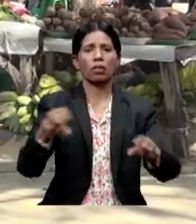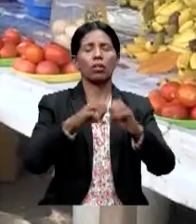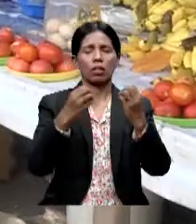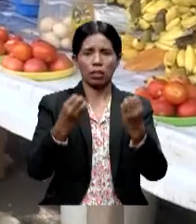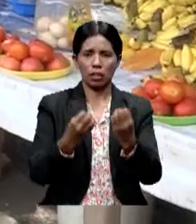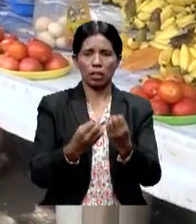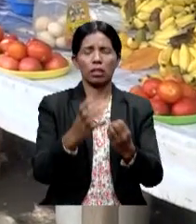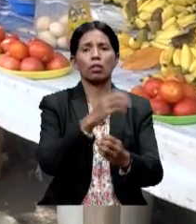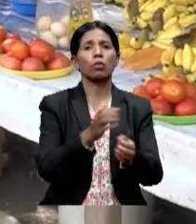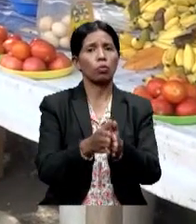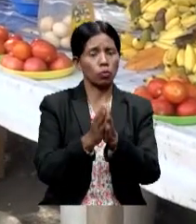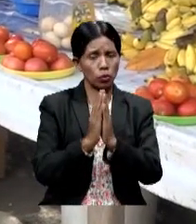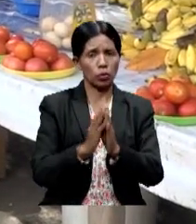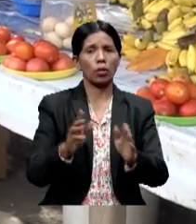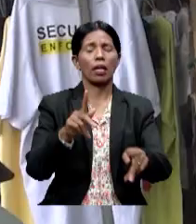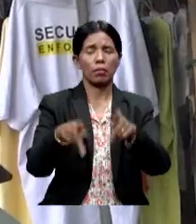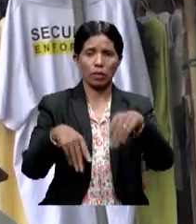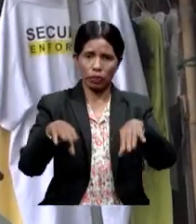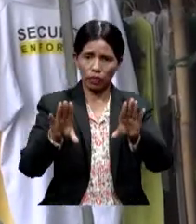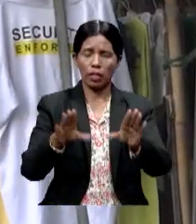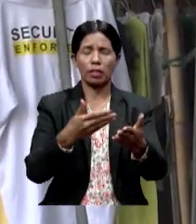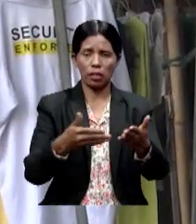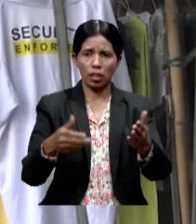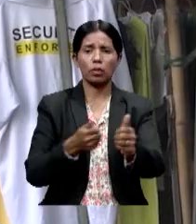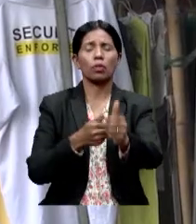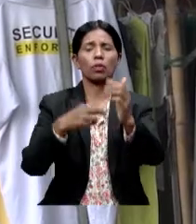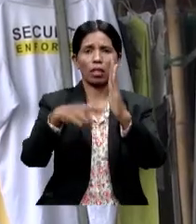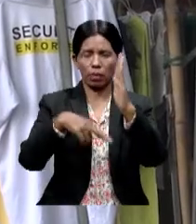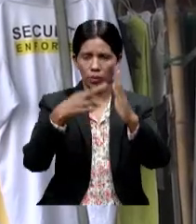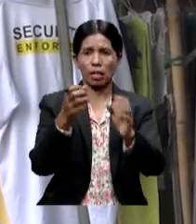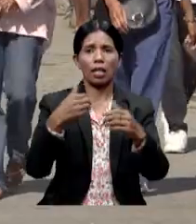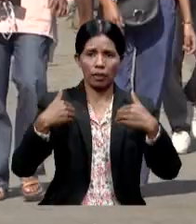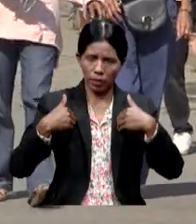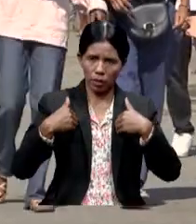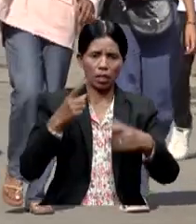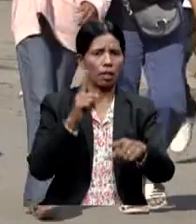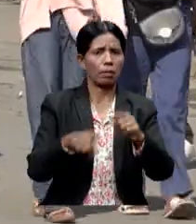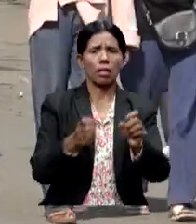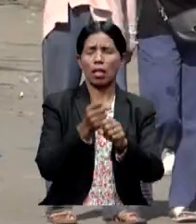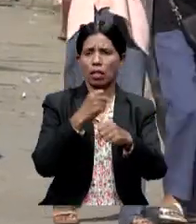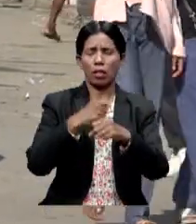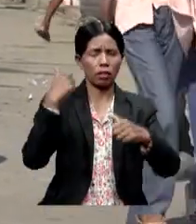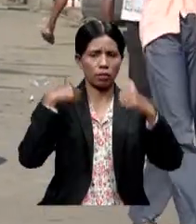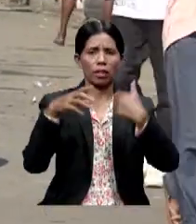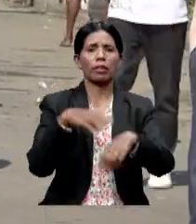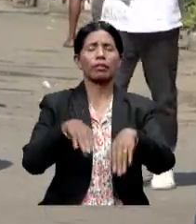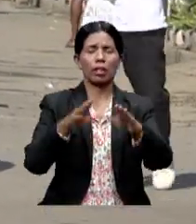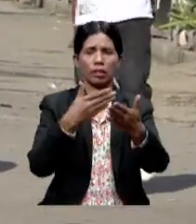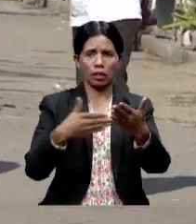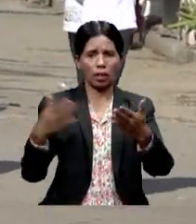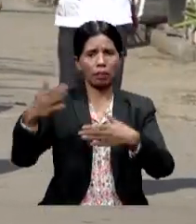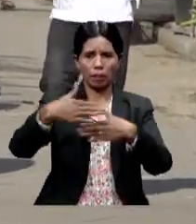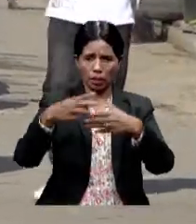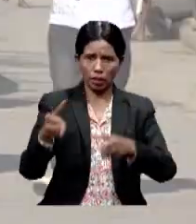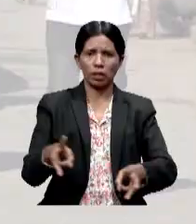urbana, husu vendedor sira atu cumpri regulamento ne be iha ona, hodi la bela halo atividade negócio e dalan ninin. Bem